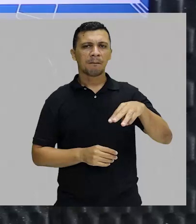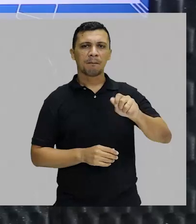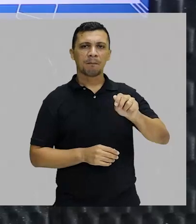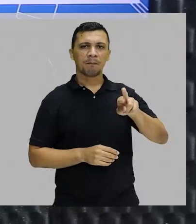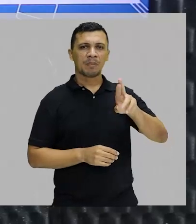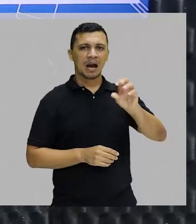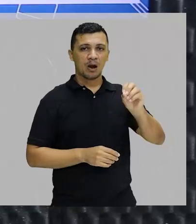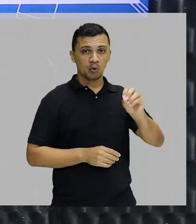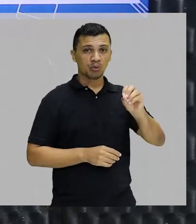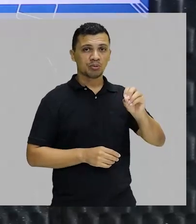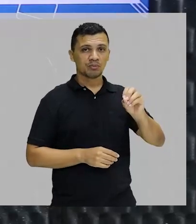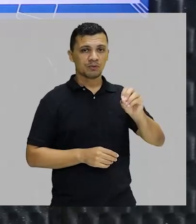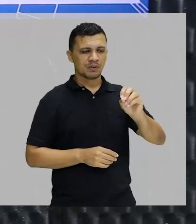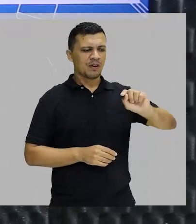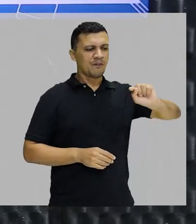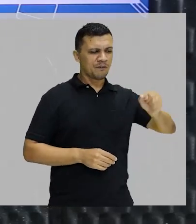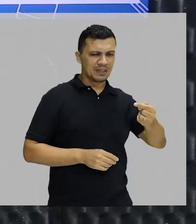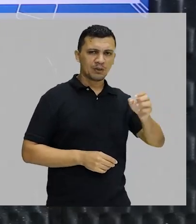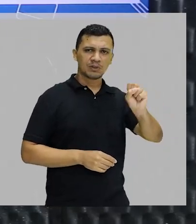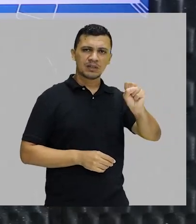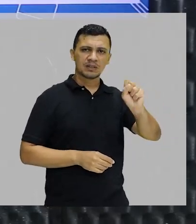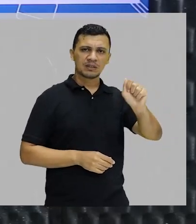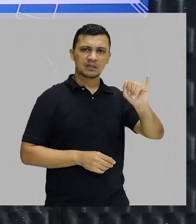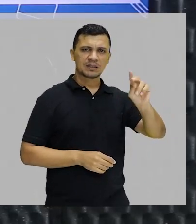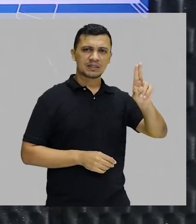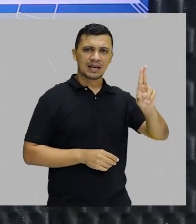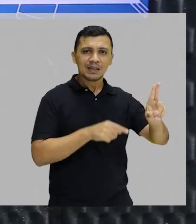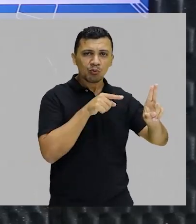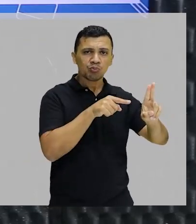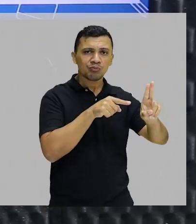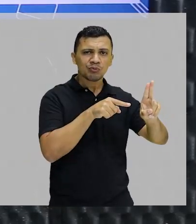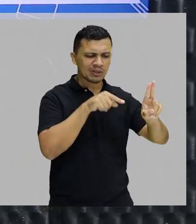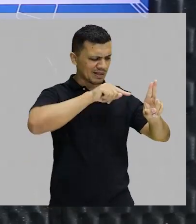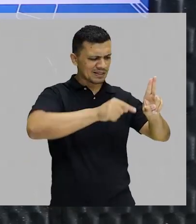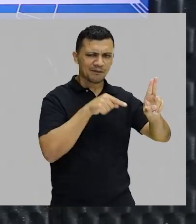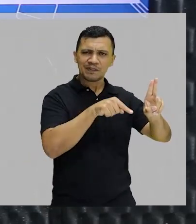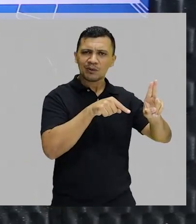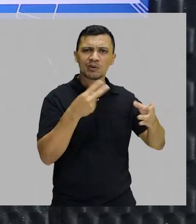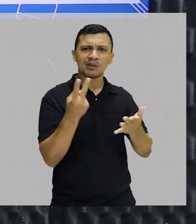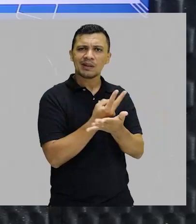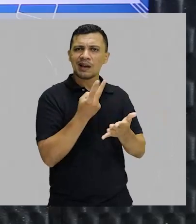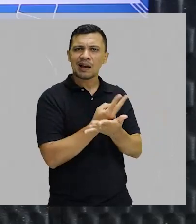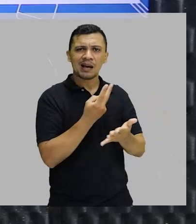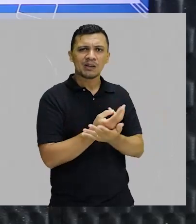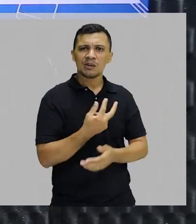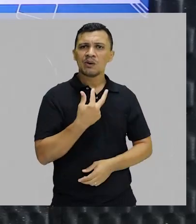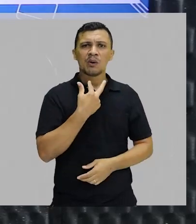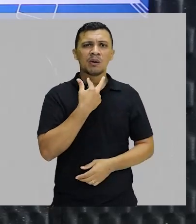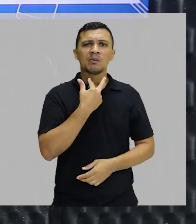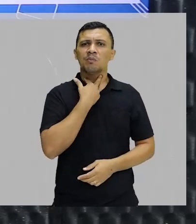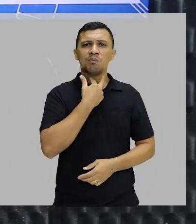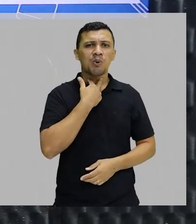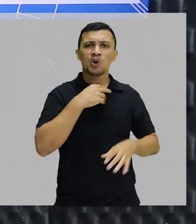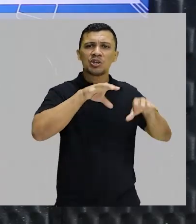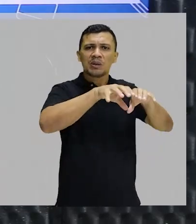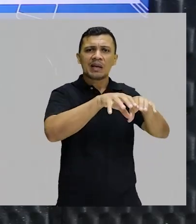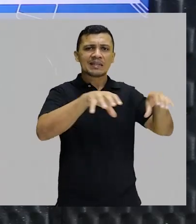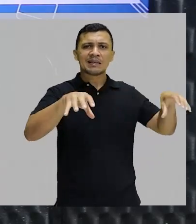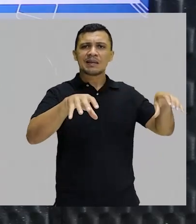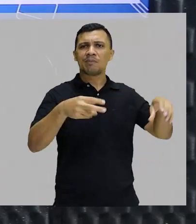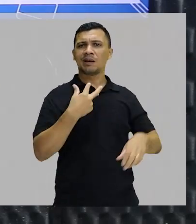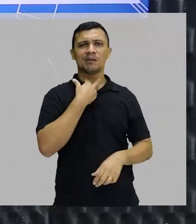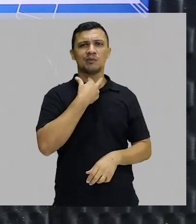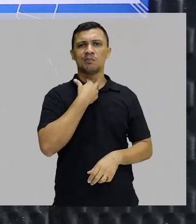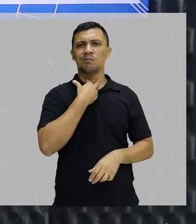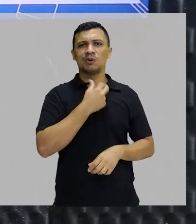manhã. Está errado, né, turma? Aquela vírgula ali, ela não é necessária. Por quê? Porque ali ela está separando o sujeito do verbo. Então, não tem por que ter aquela